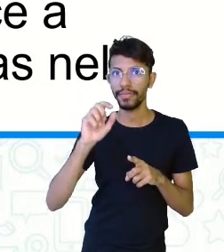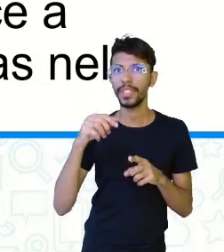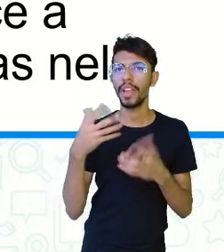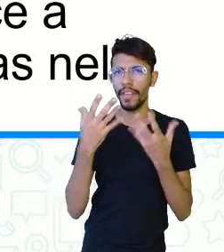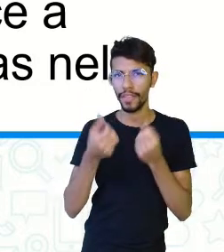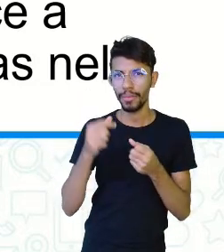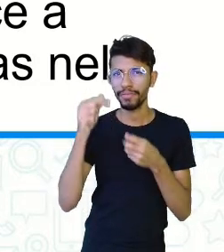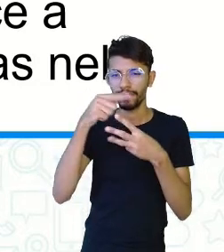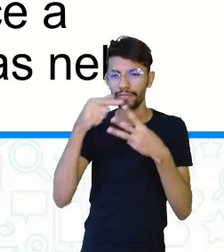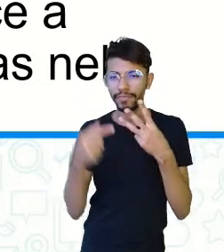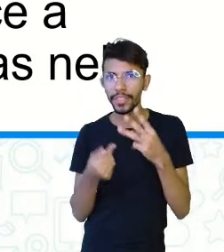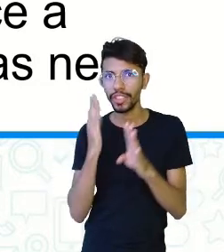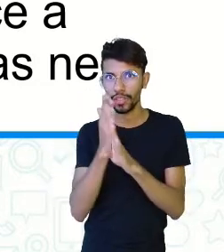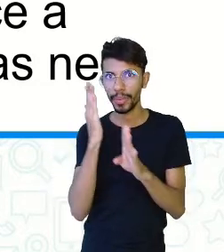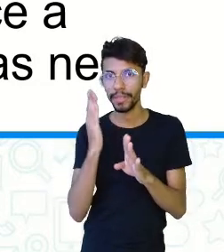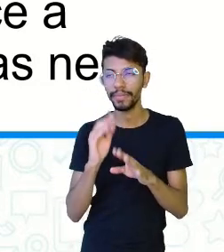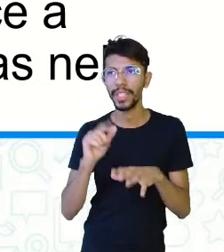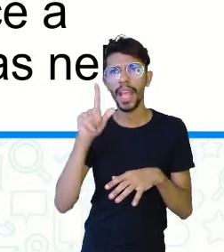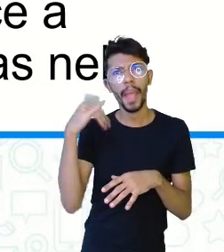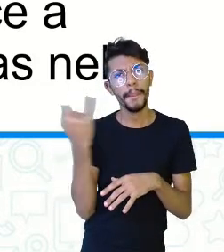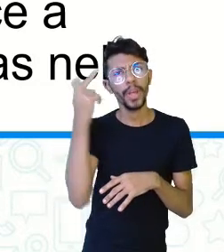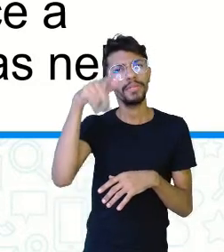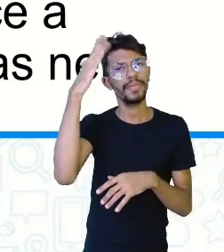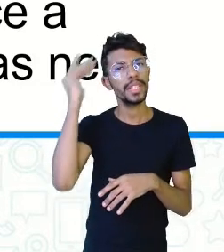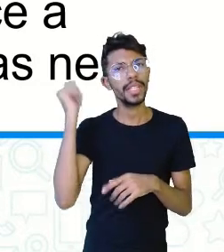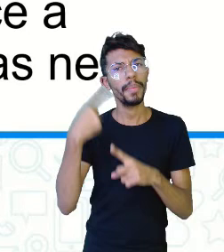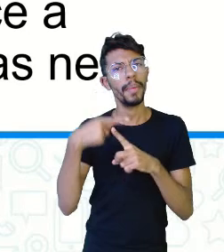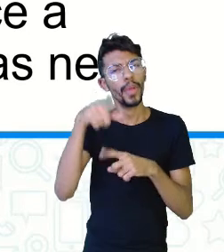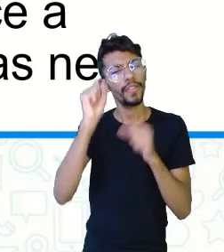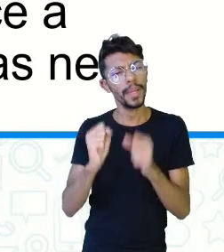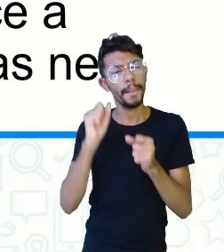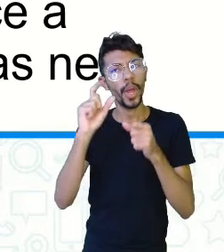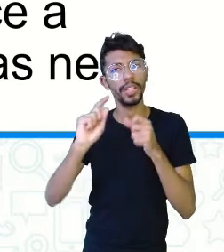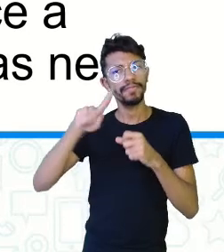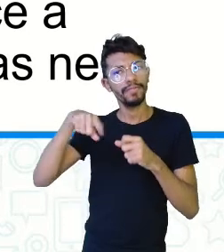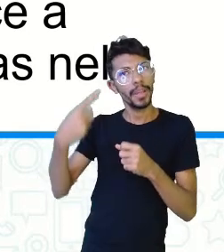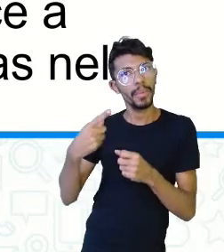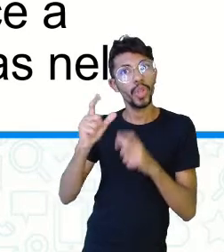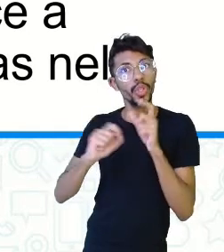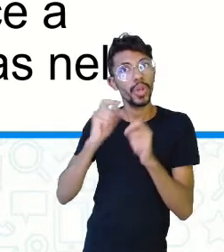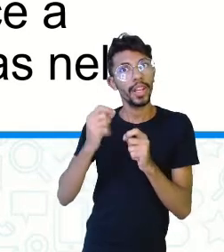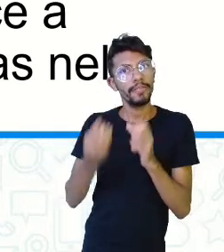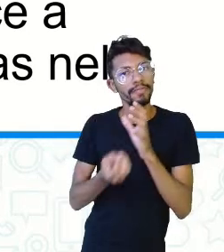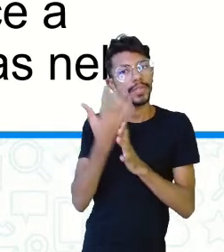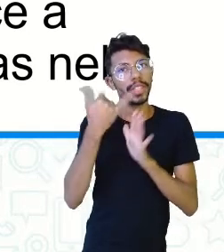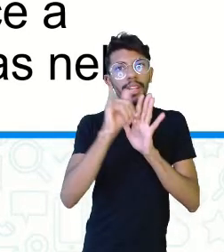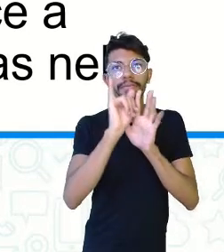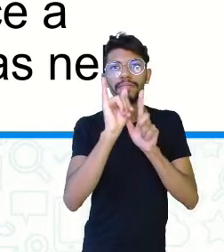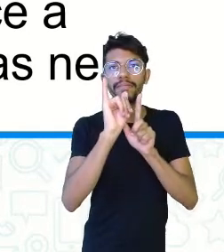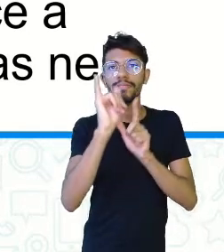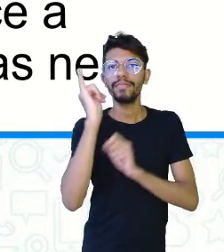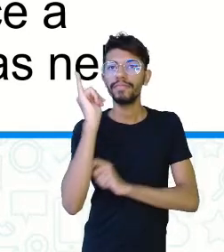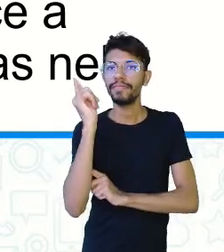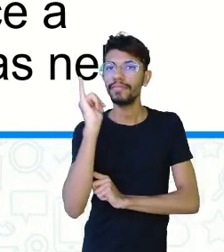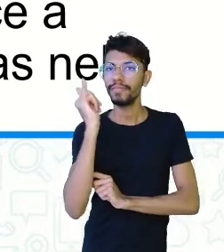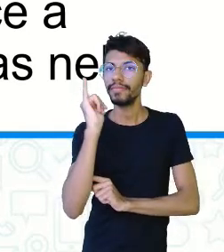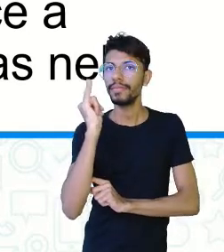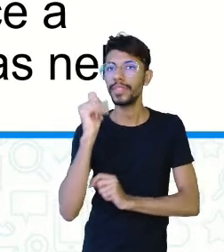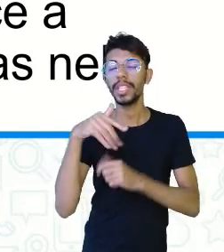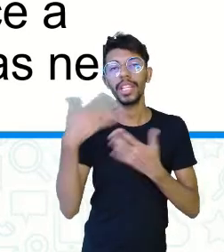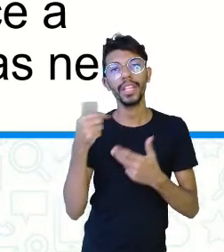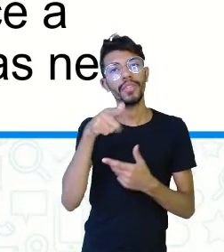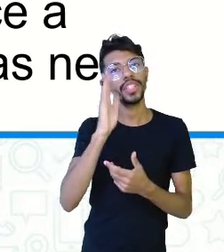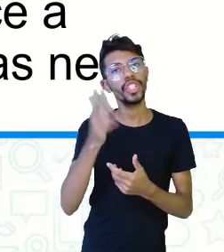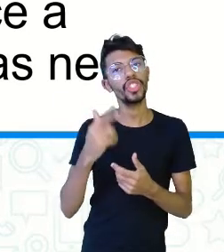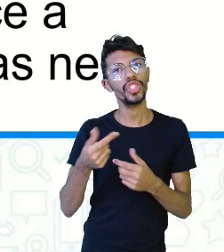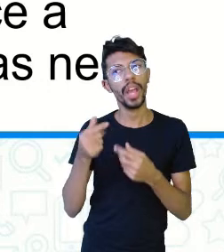você que gosta de ler e escrever, criar um conto. Então, você já está vendo aí todos os elementos que você vai precisar para criar aí